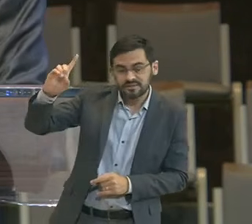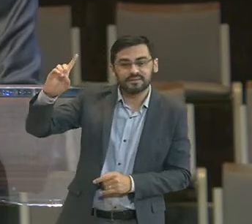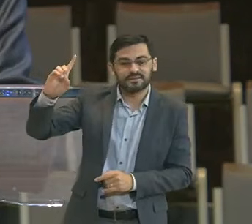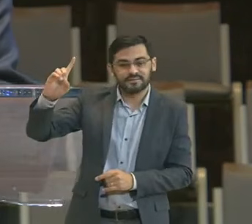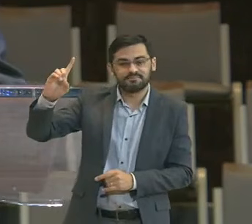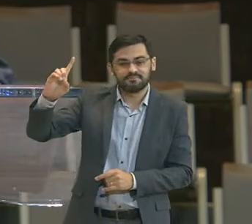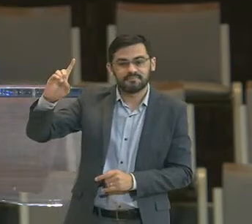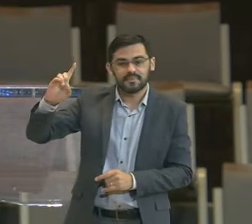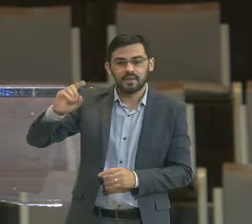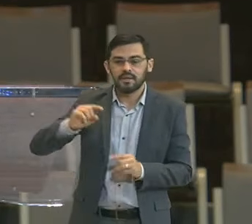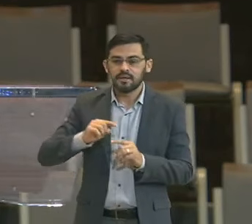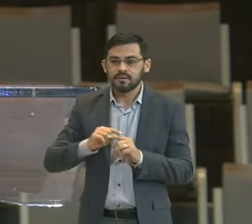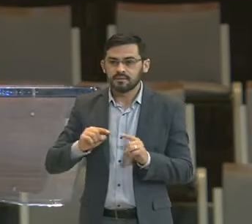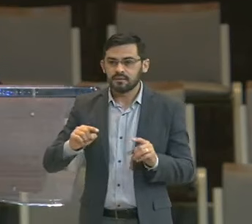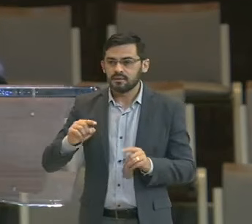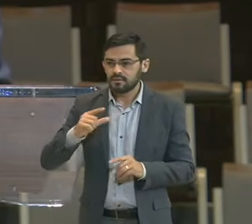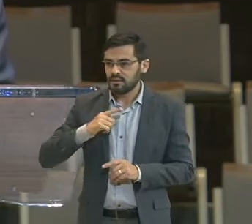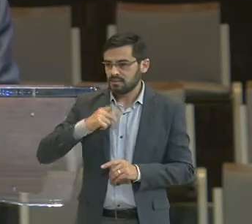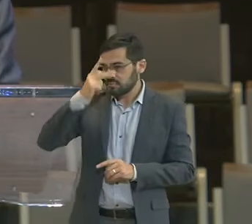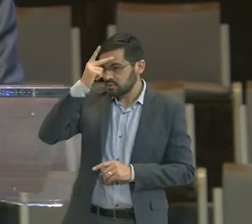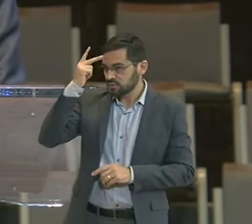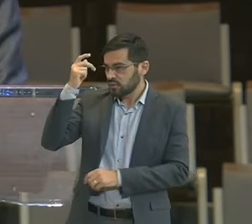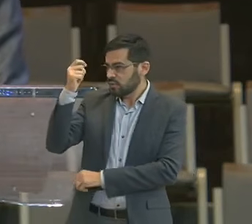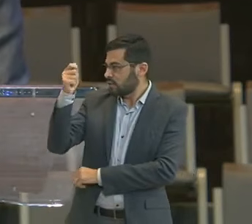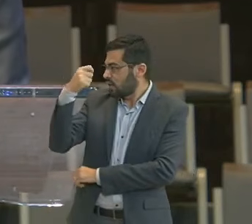né? Tem gaúcho aqui, não?